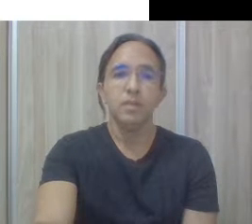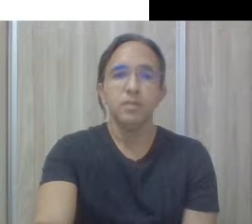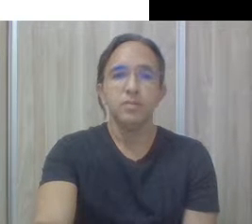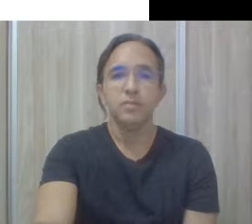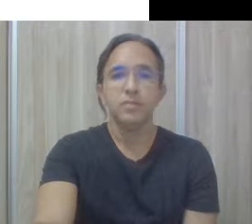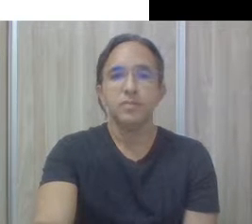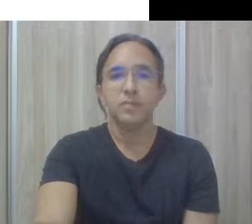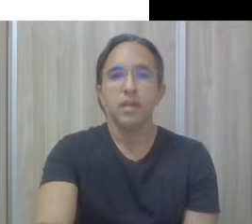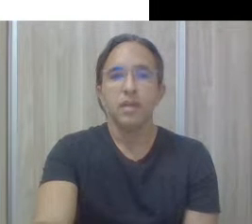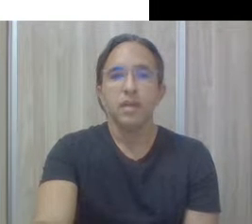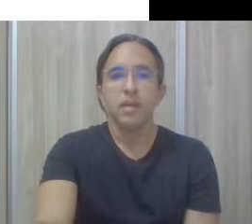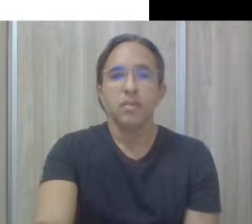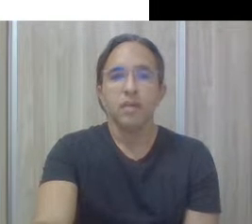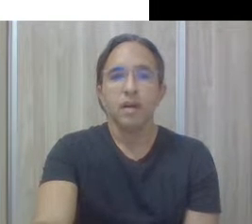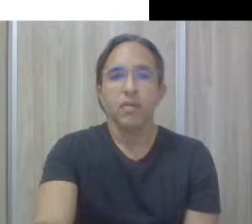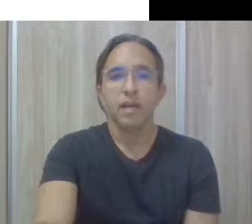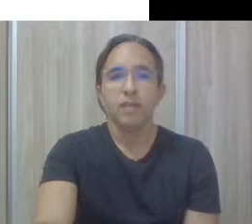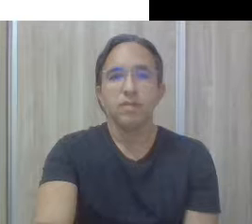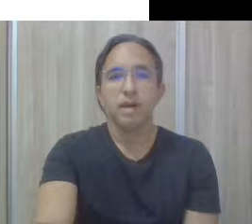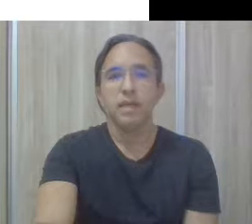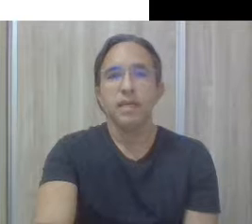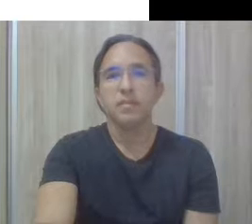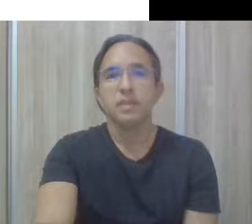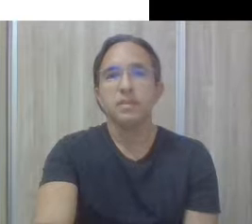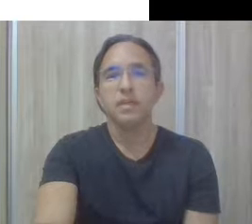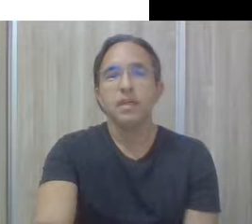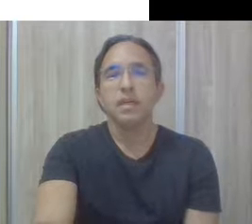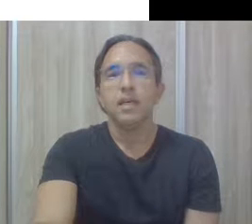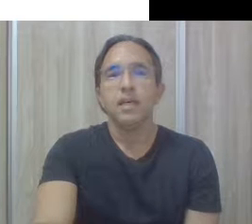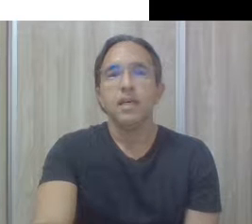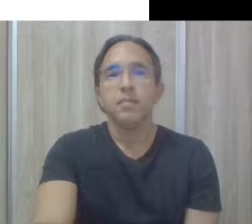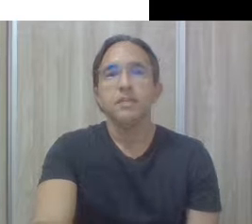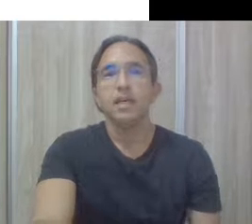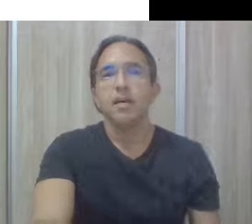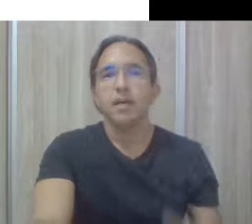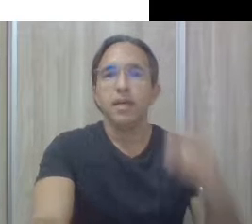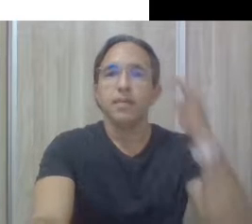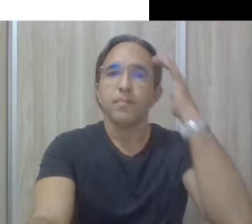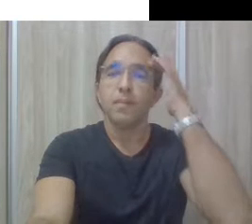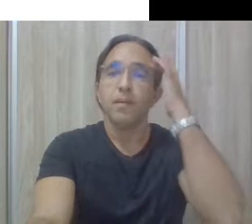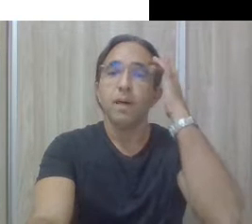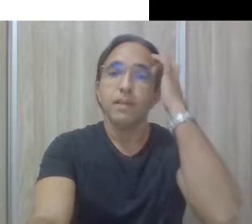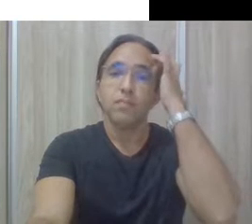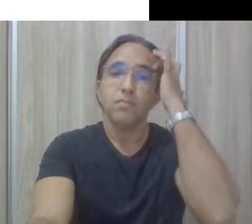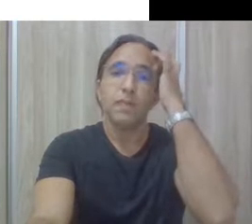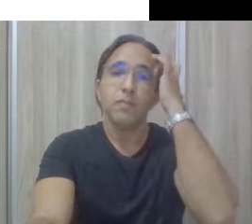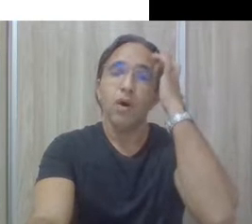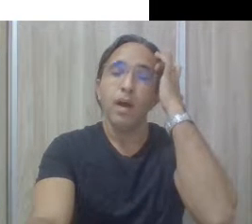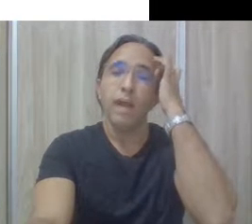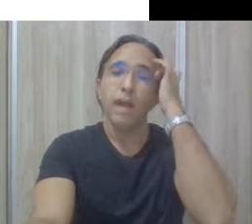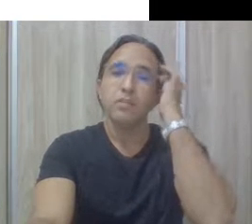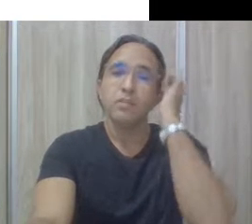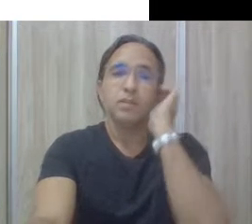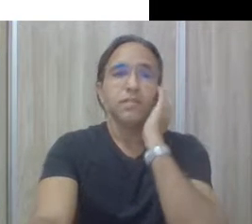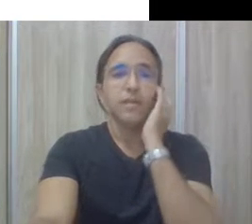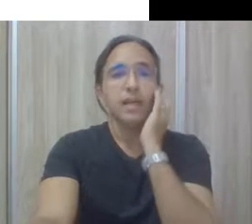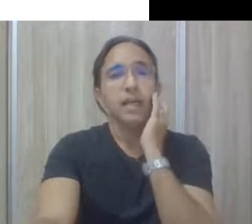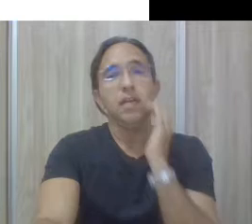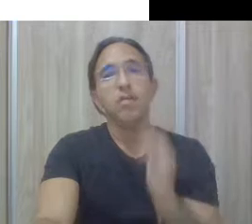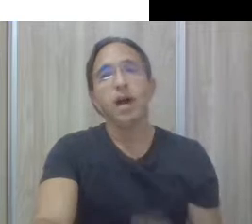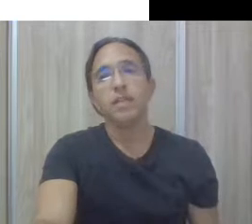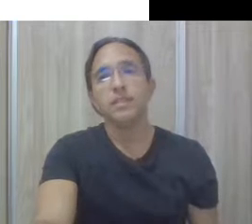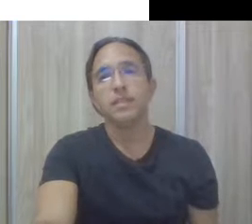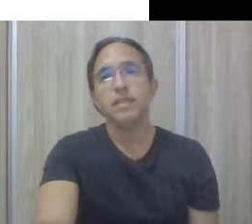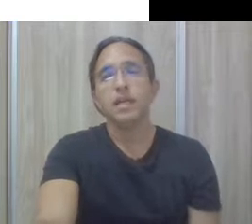mudando mesmo. Então, com relação a Libras, que Libras não é um termo correto quando você fala